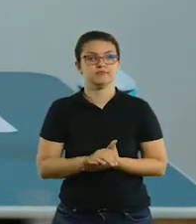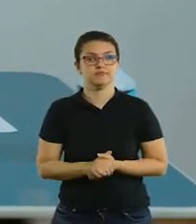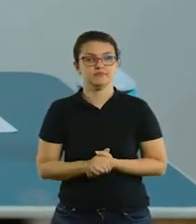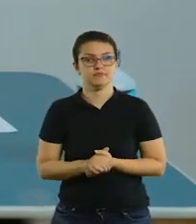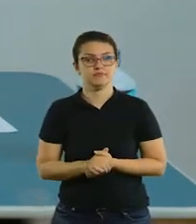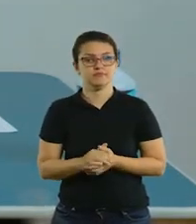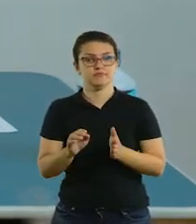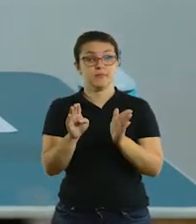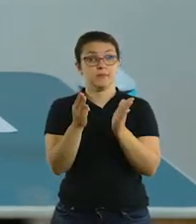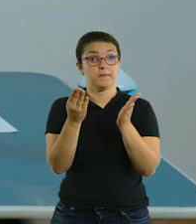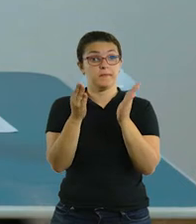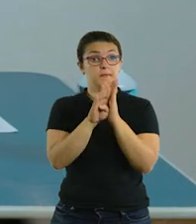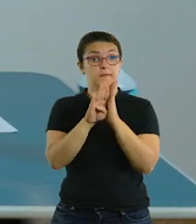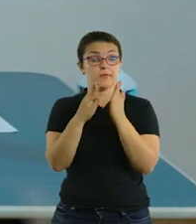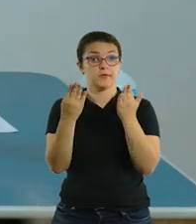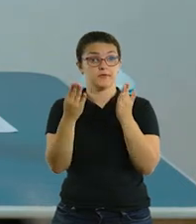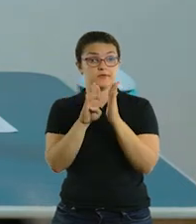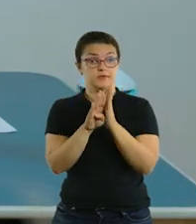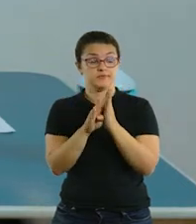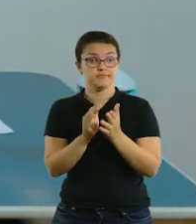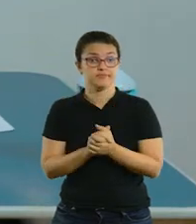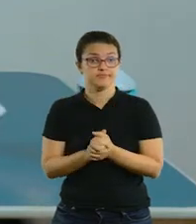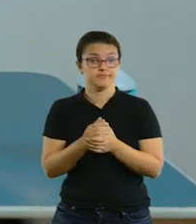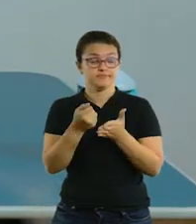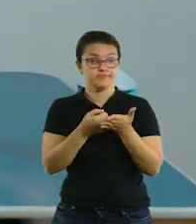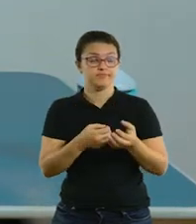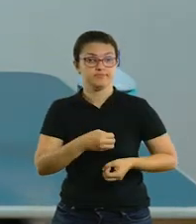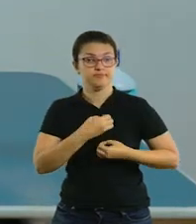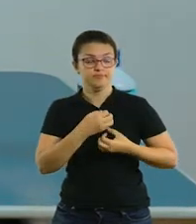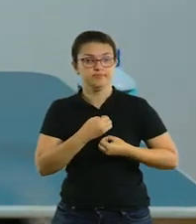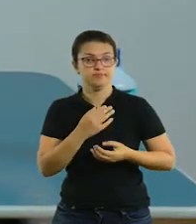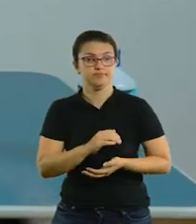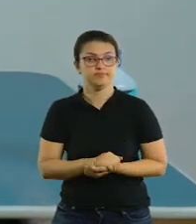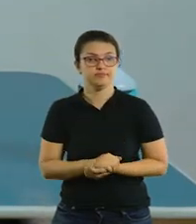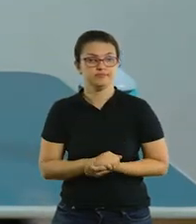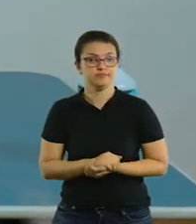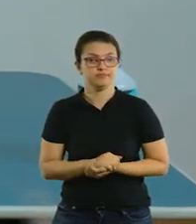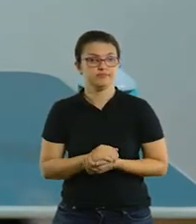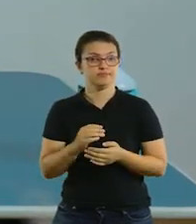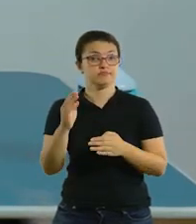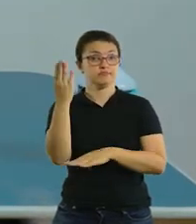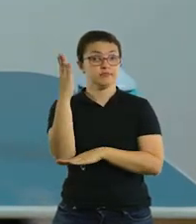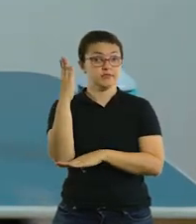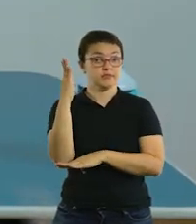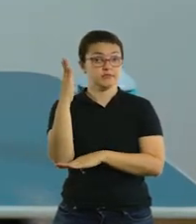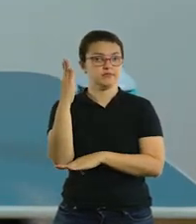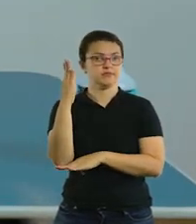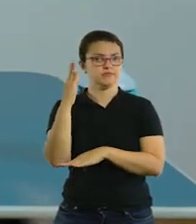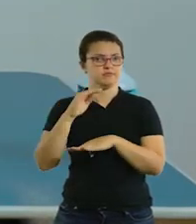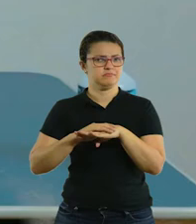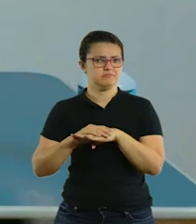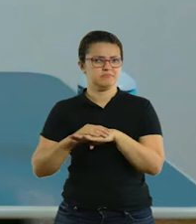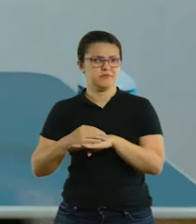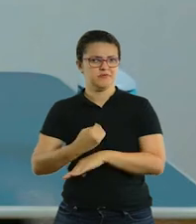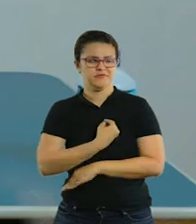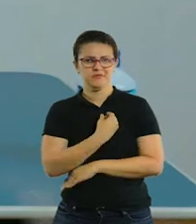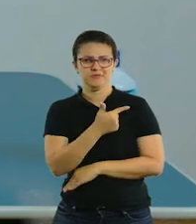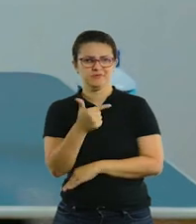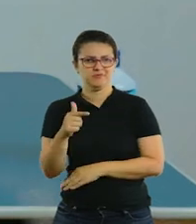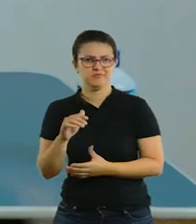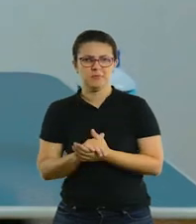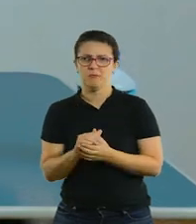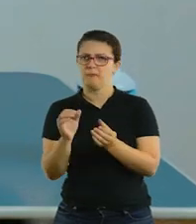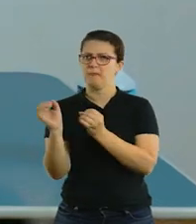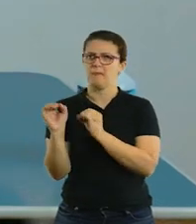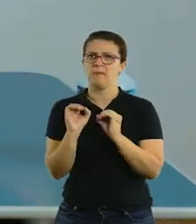A Porta, tá? Então, vou ler com vocês. Sou feita de madeira, madeira matéria morta. Não há nada